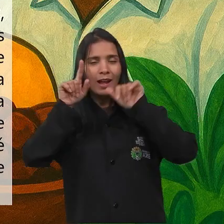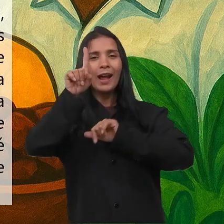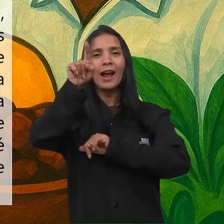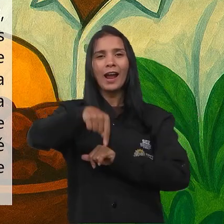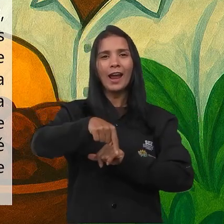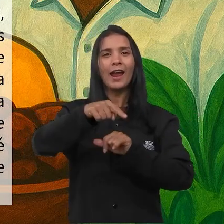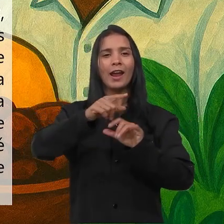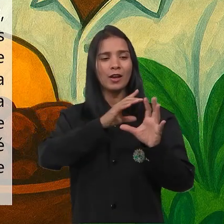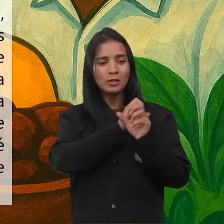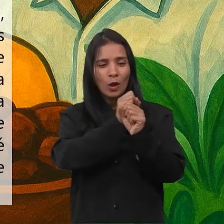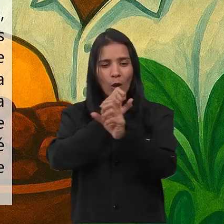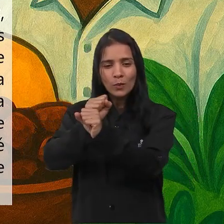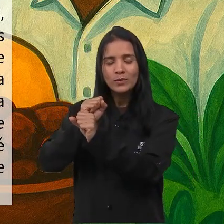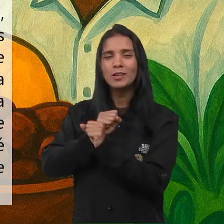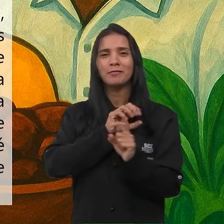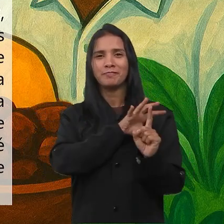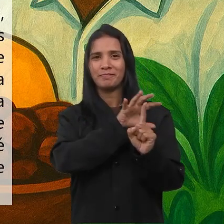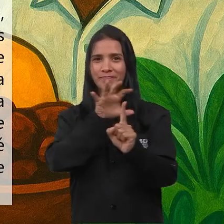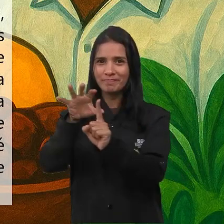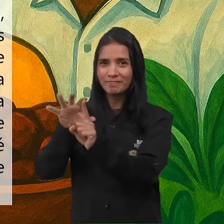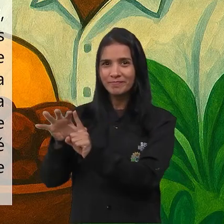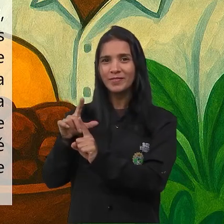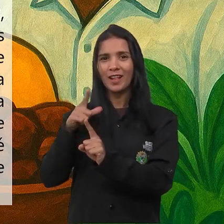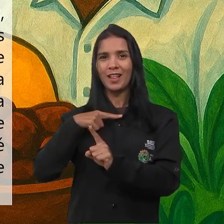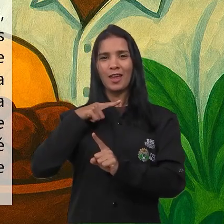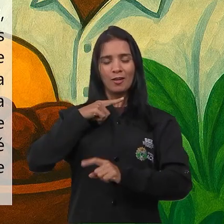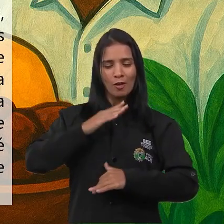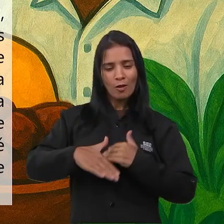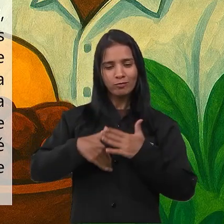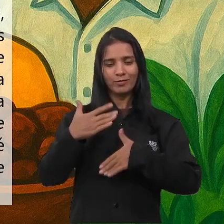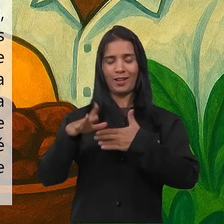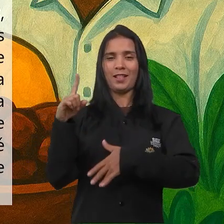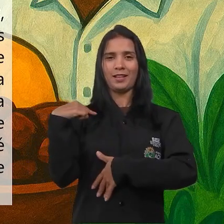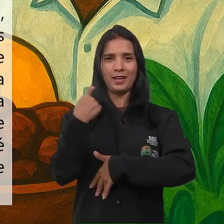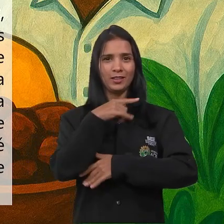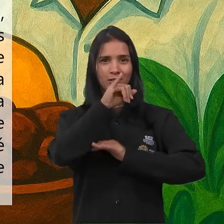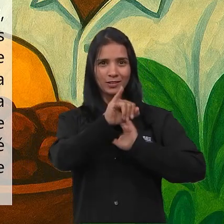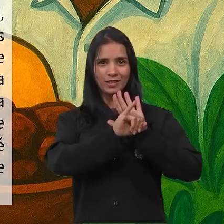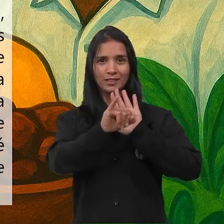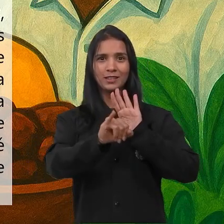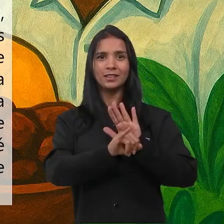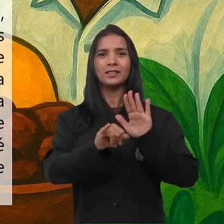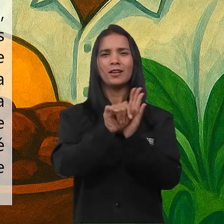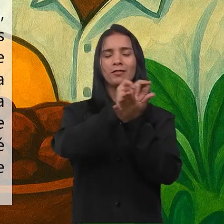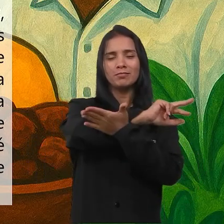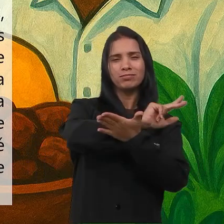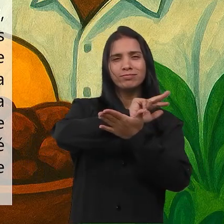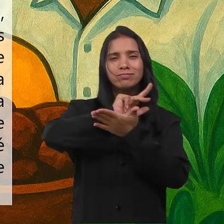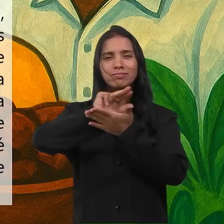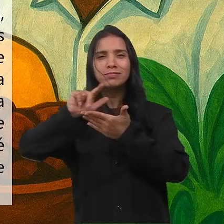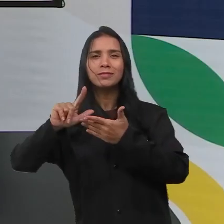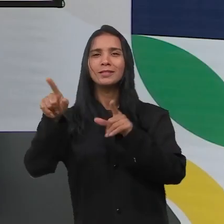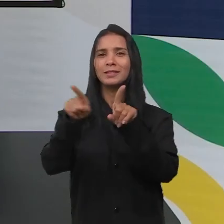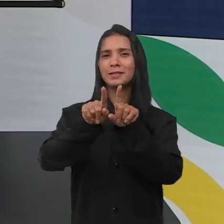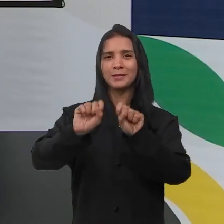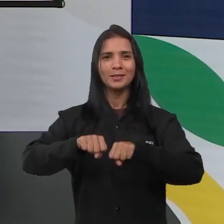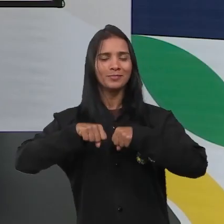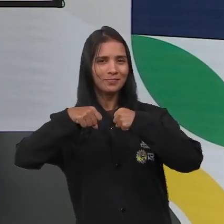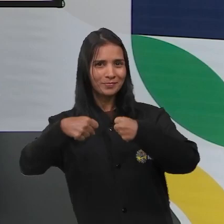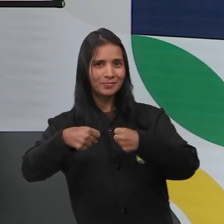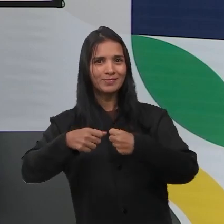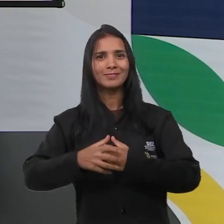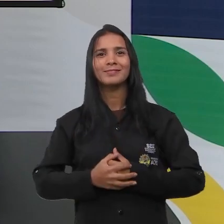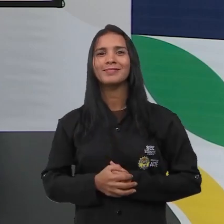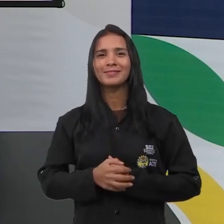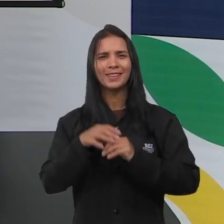soma dessas influências que moldaram sua identidade plural e resistente. E